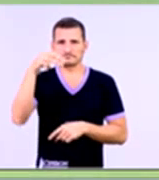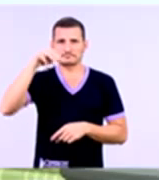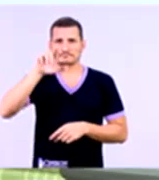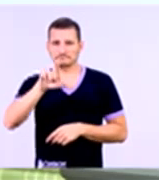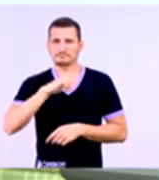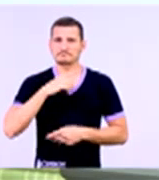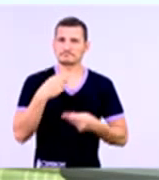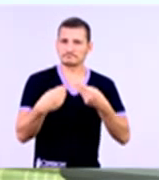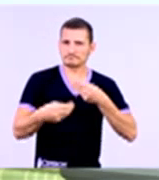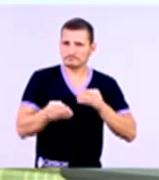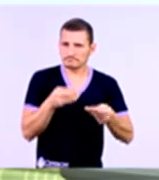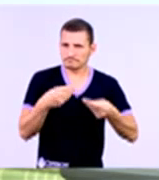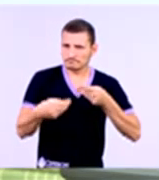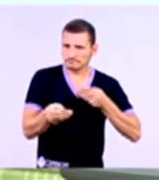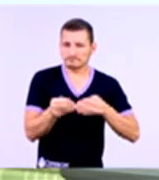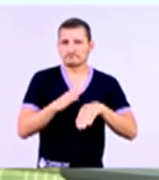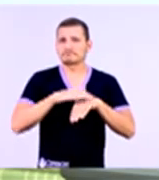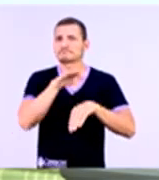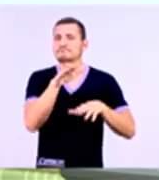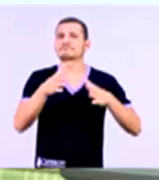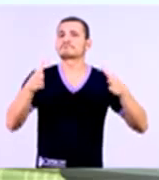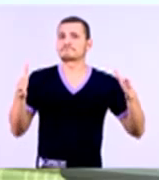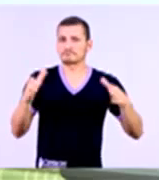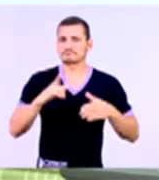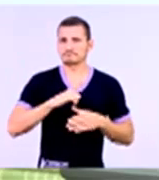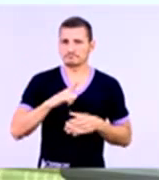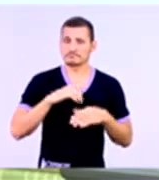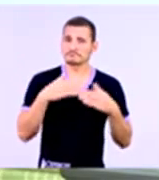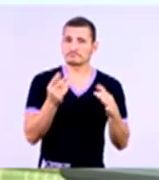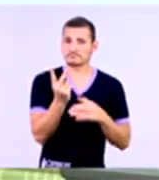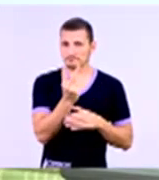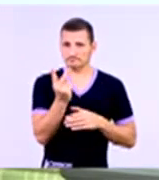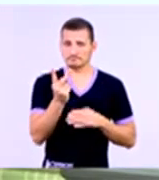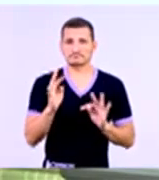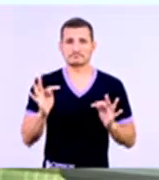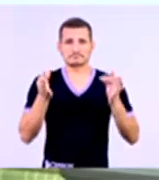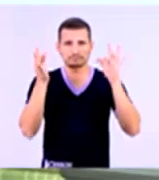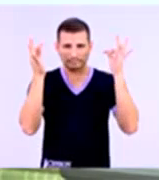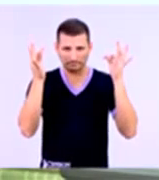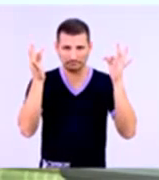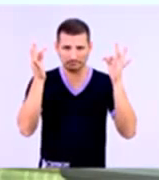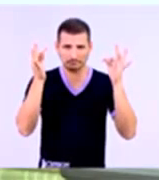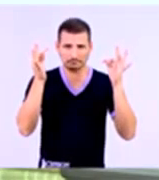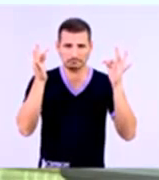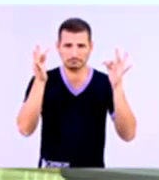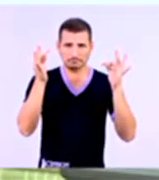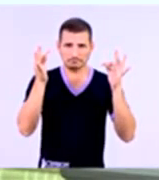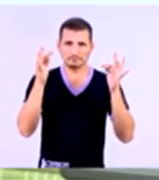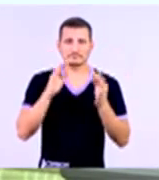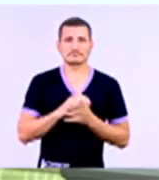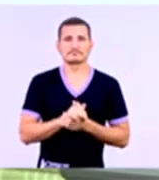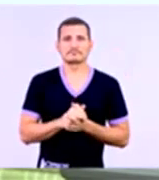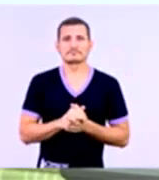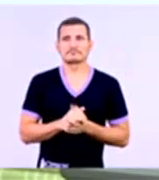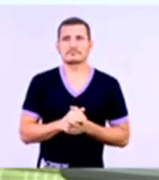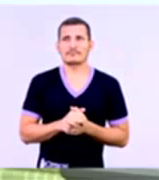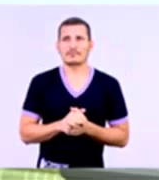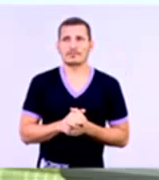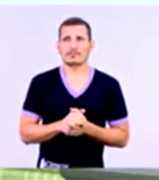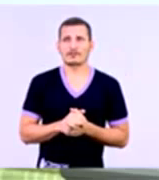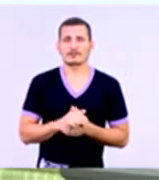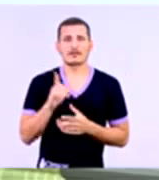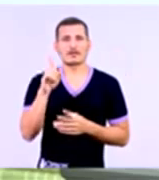de forma muito abrangente. Então, essas duas tecnologias serviram para